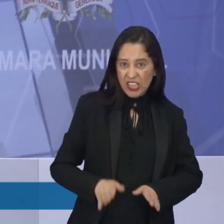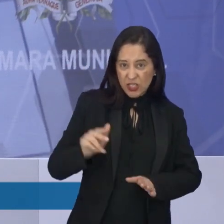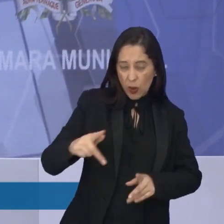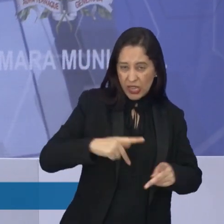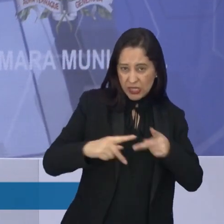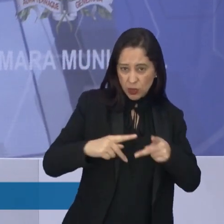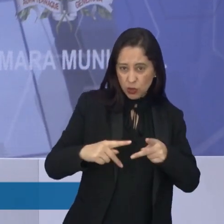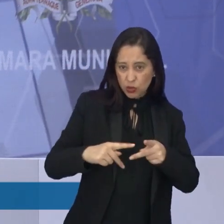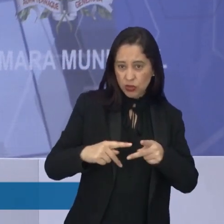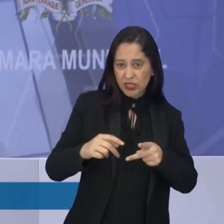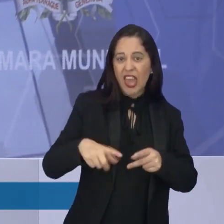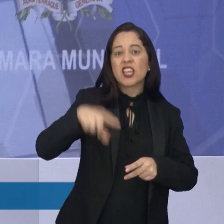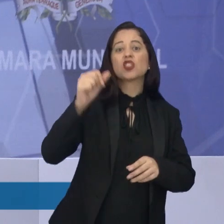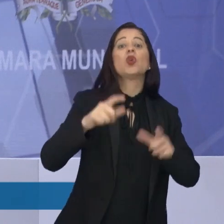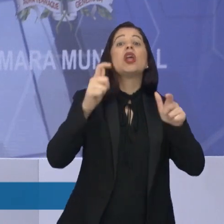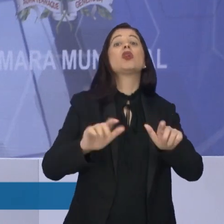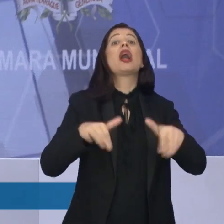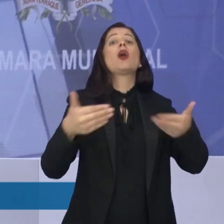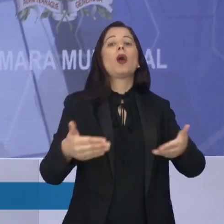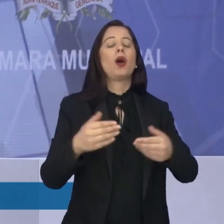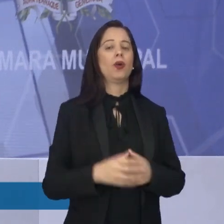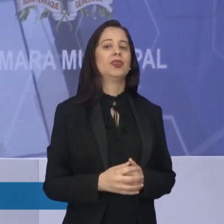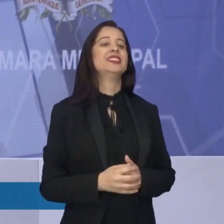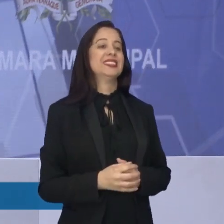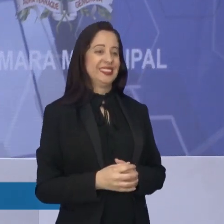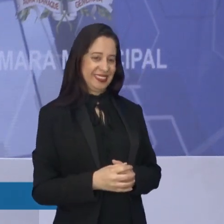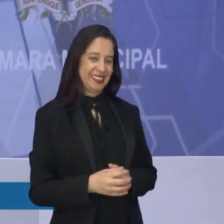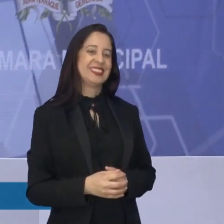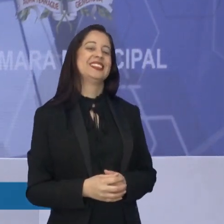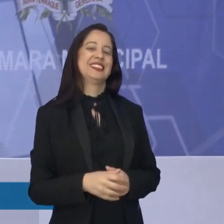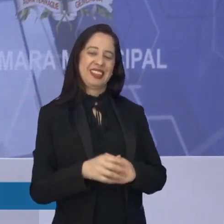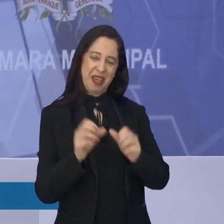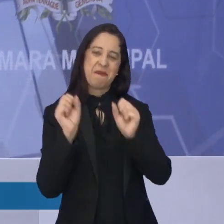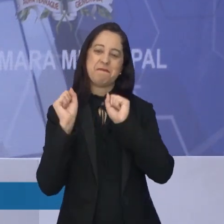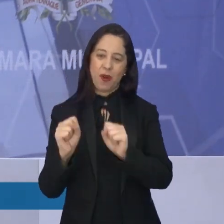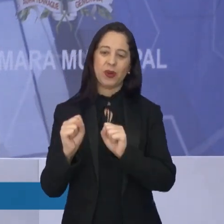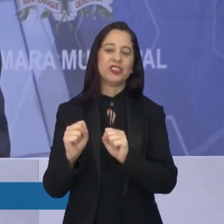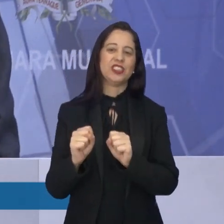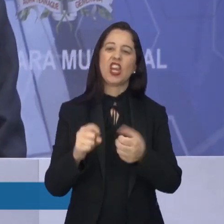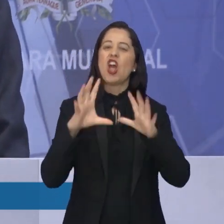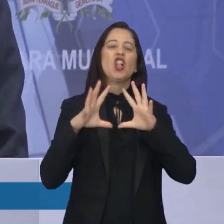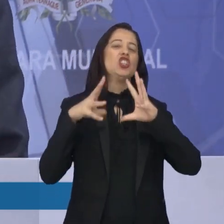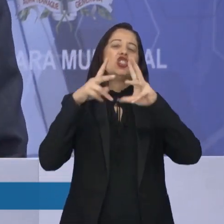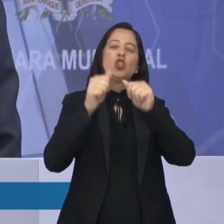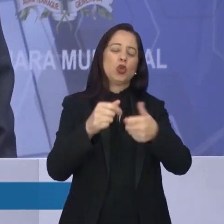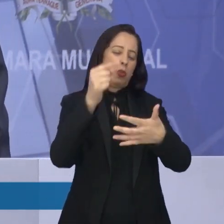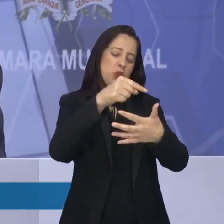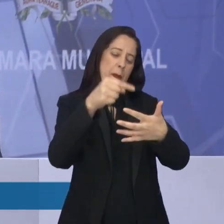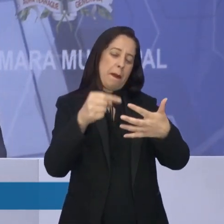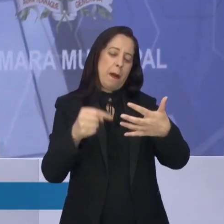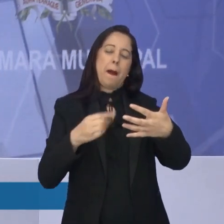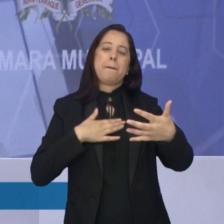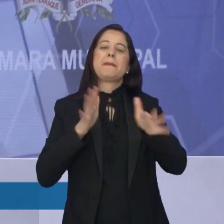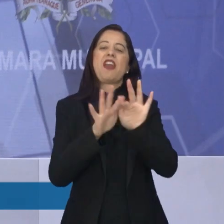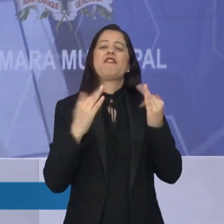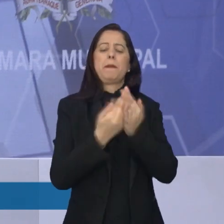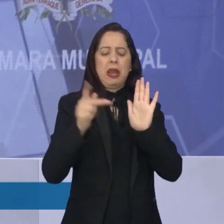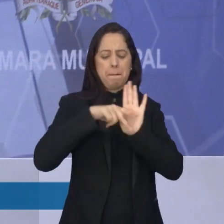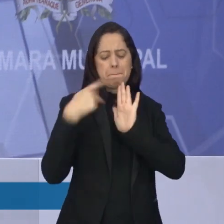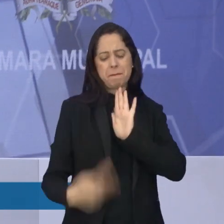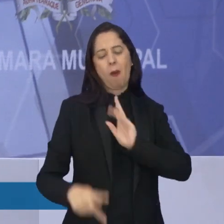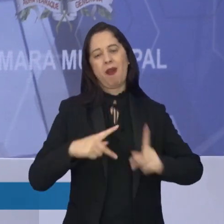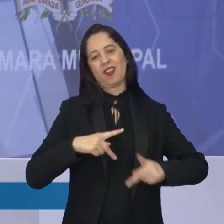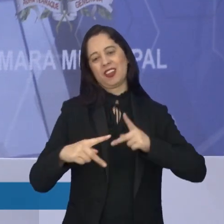dos Campos? E ela falou, está autorizado. Então eu posso dizer que todo mundo é de São José dos Campos. E eu achei que essa